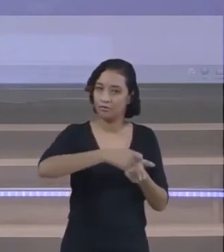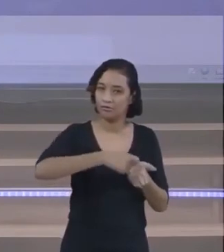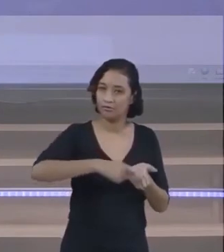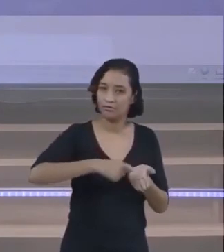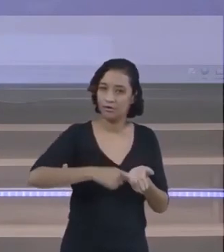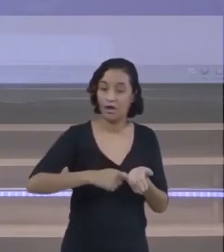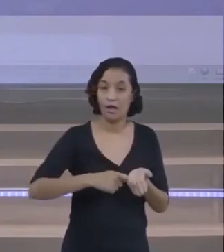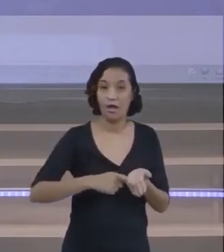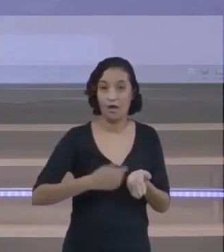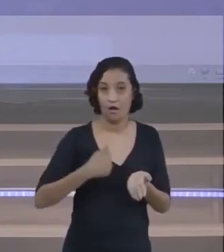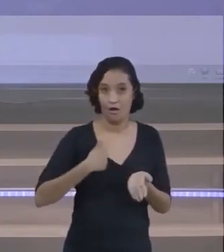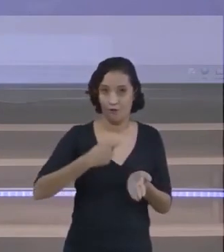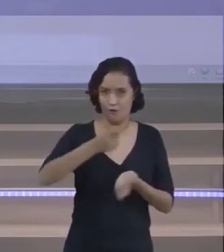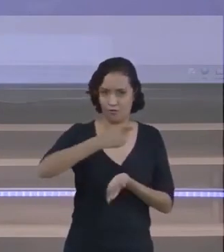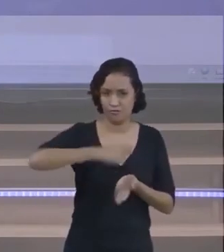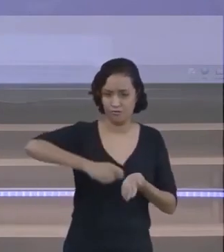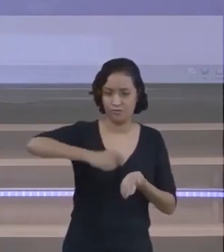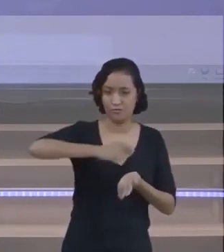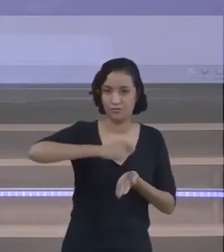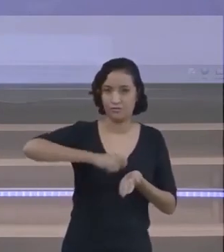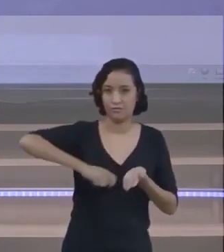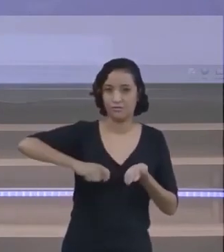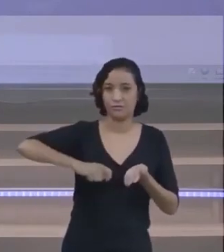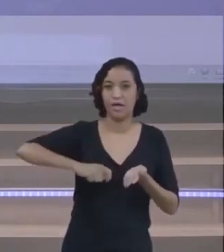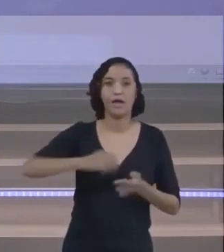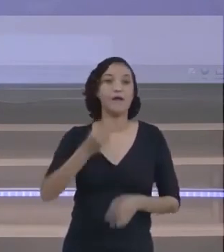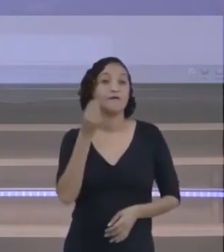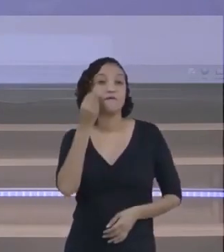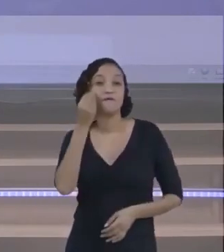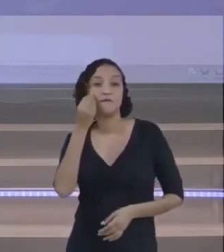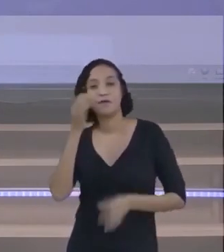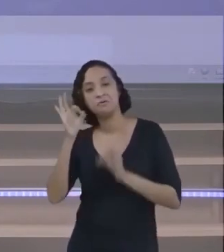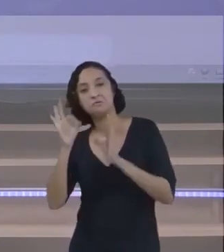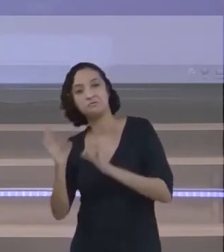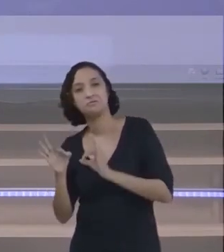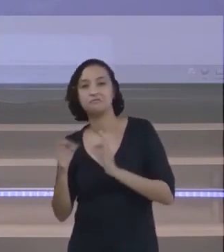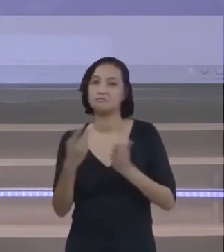vou corrigir aqui com vocês, vamos estar corrigindo o